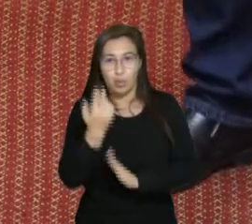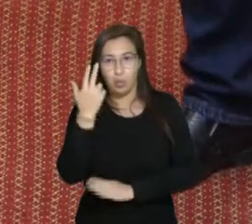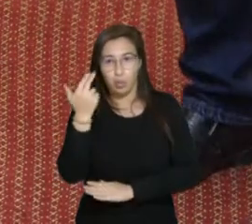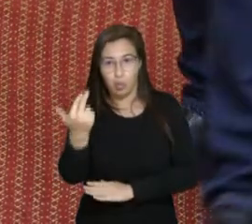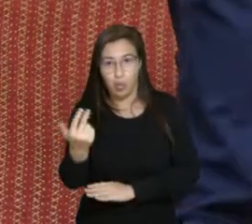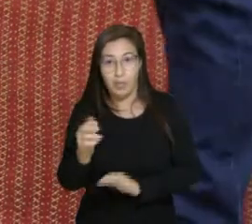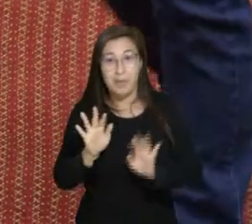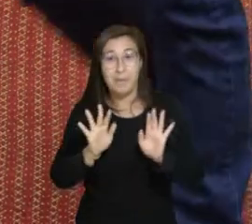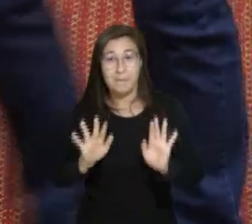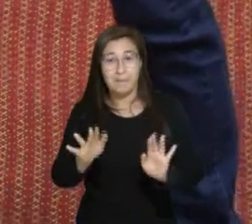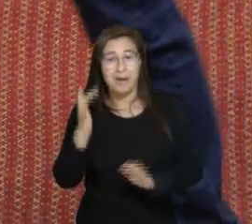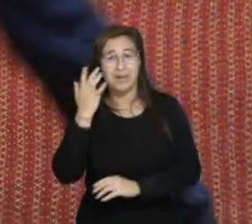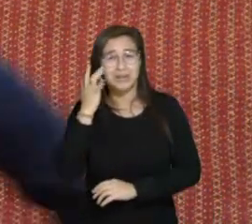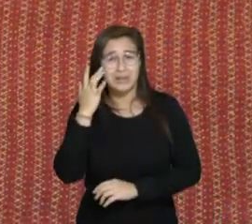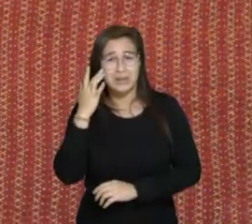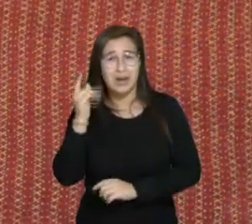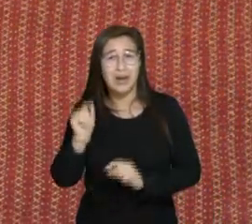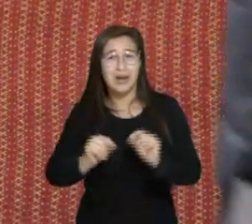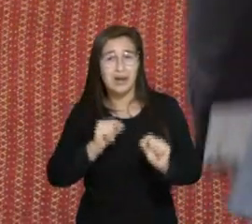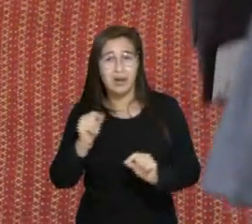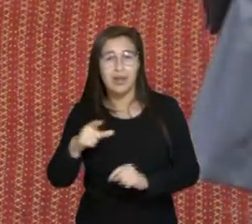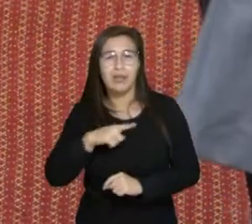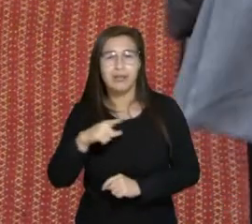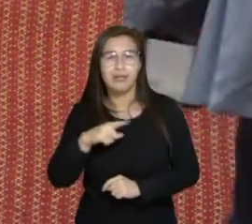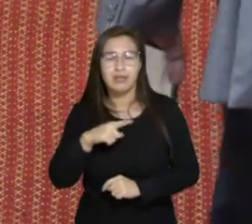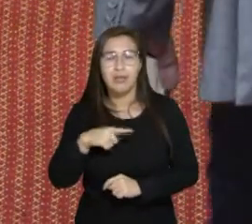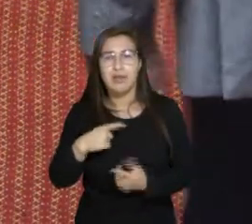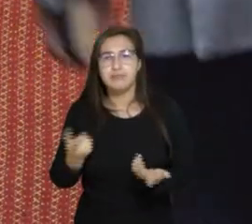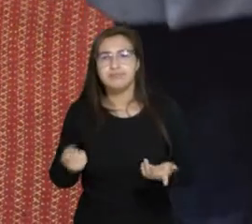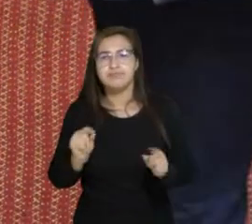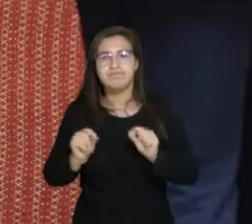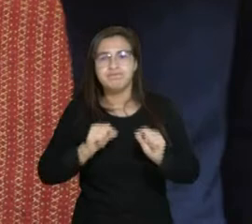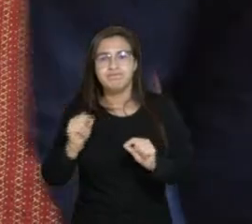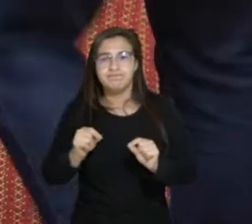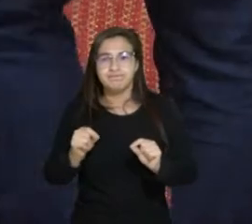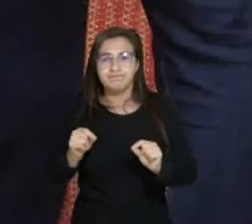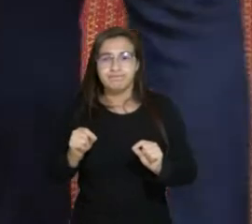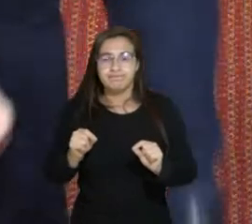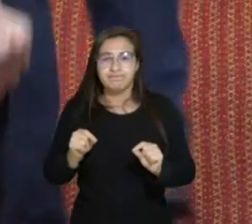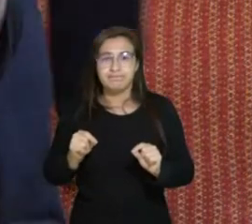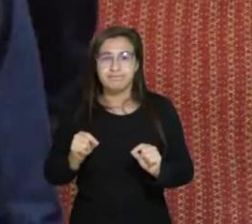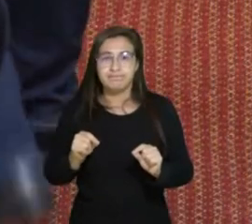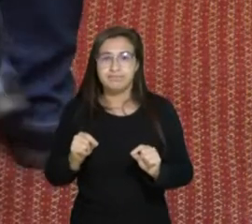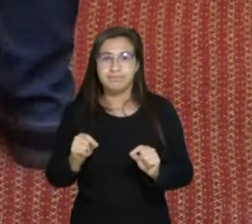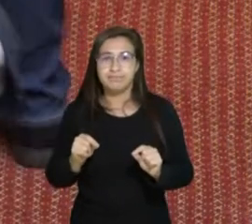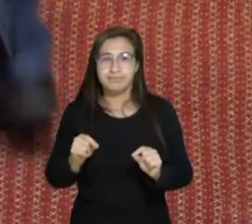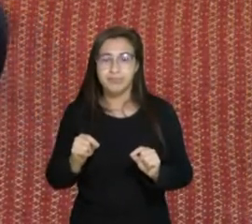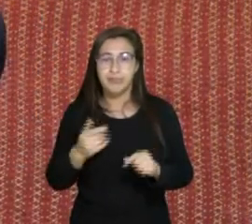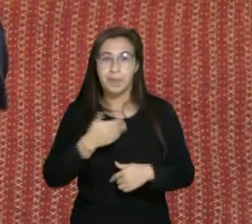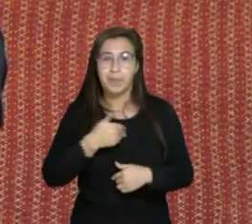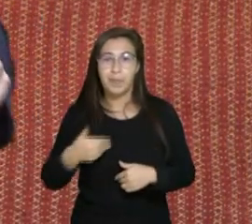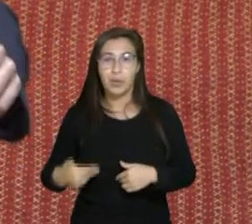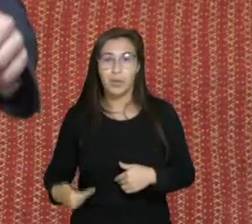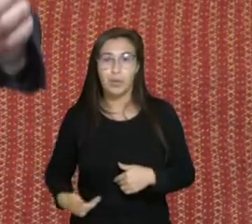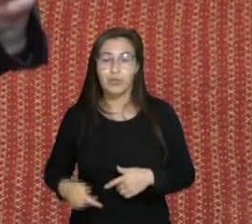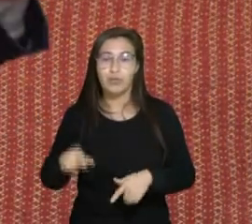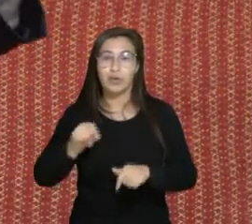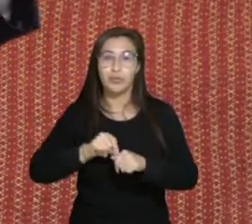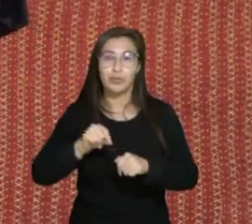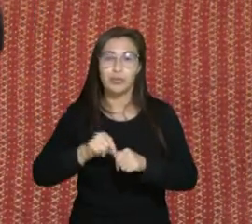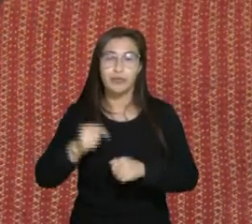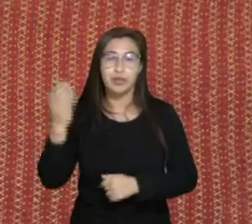suspeitamos de que existam ainda efeitos do que o governo fez